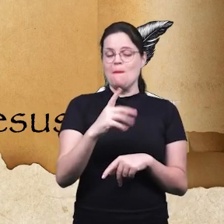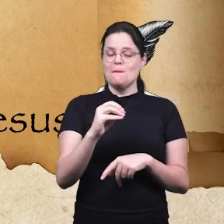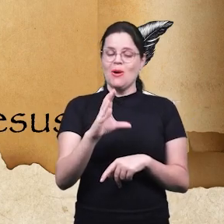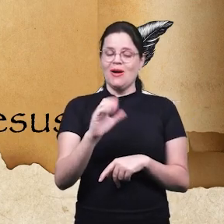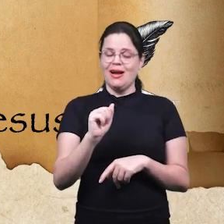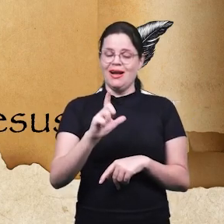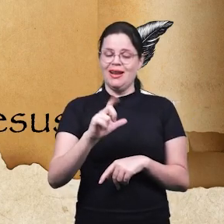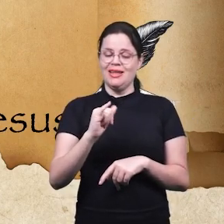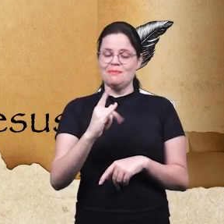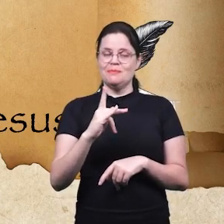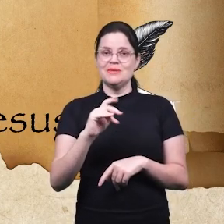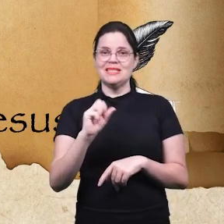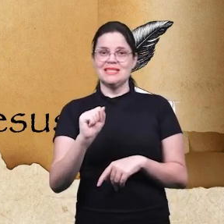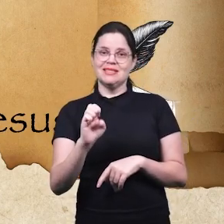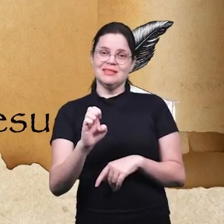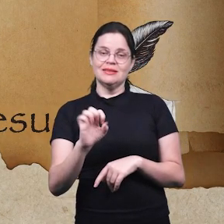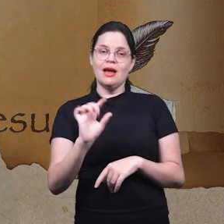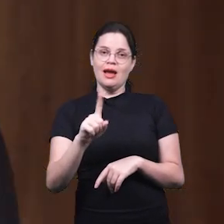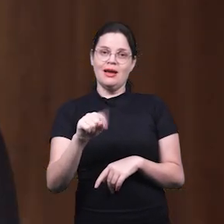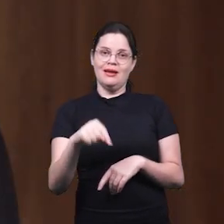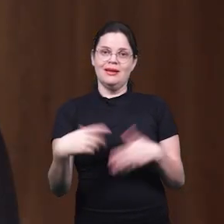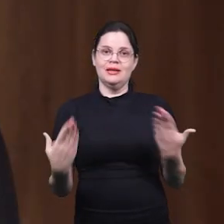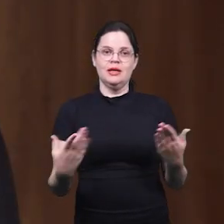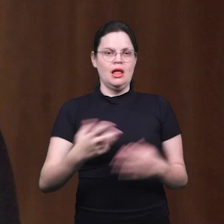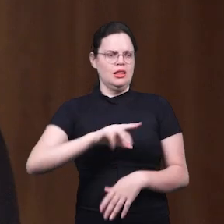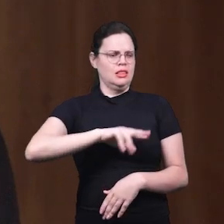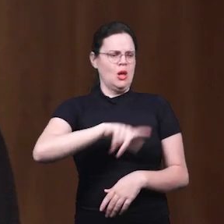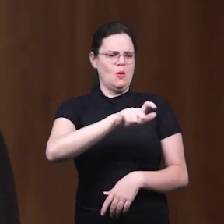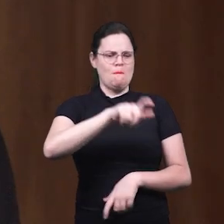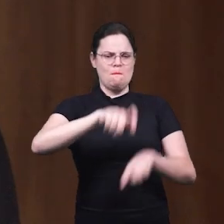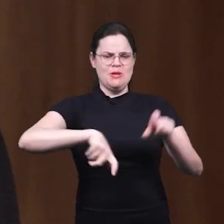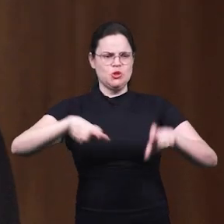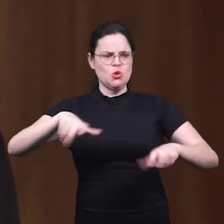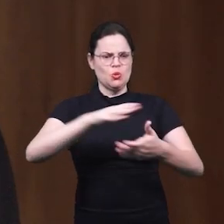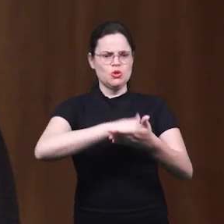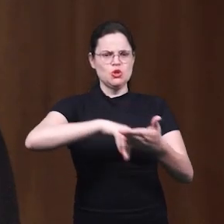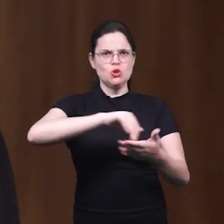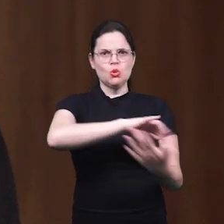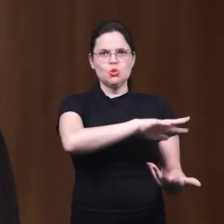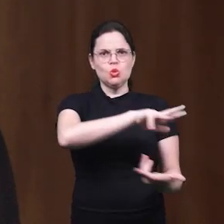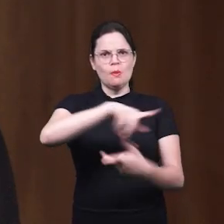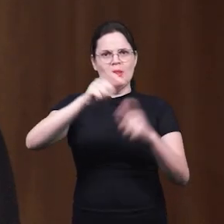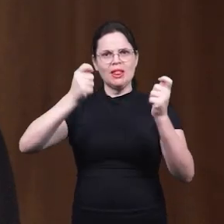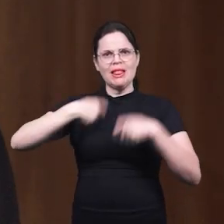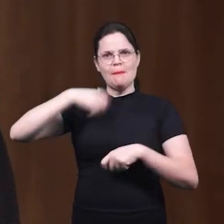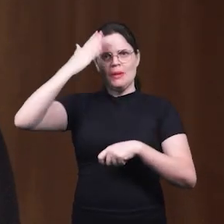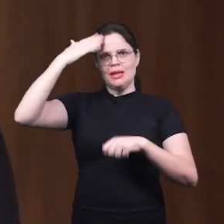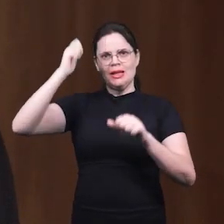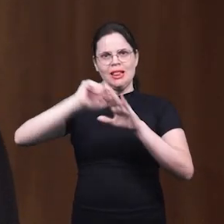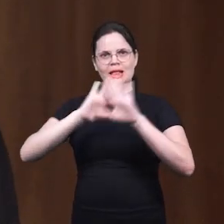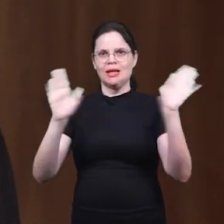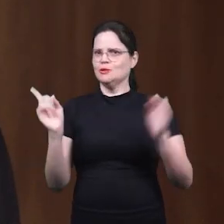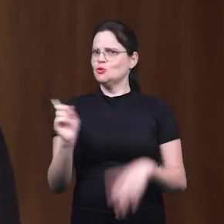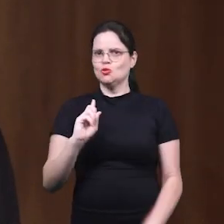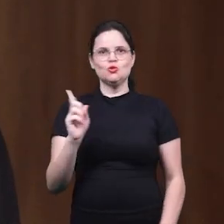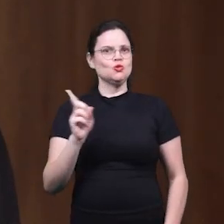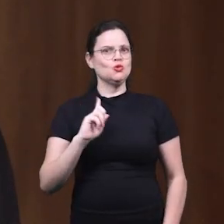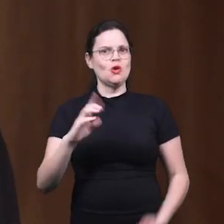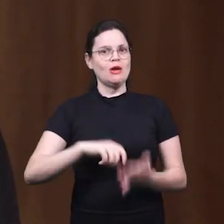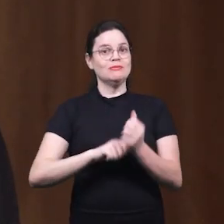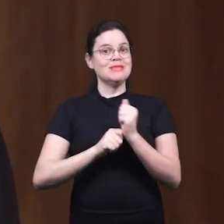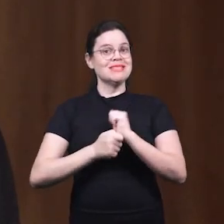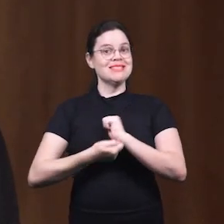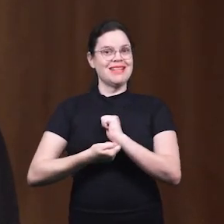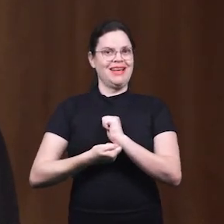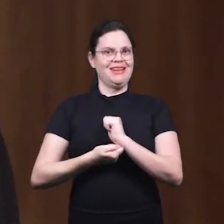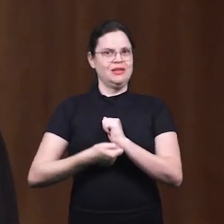Então, não é algo que está exposto para o mundo e todos vão poder ver. Vamos lembrar aqui,